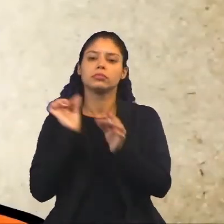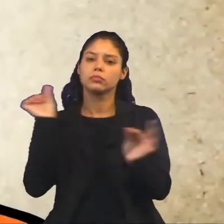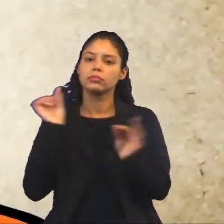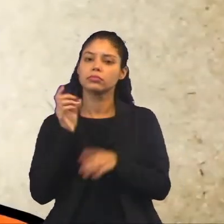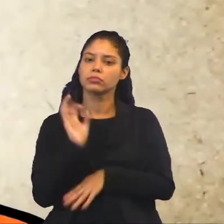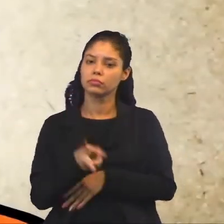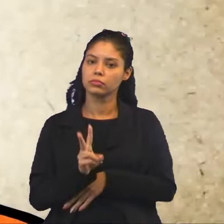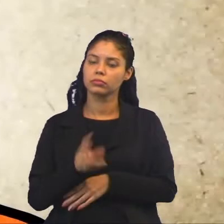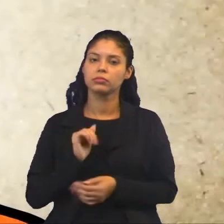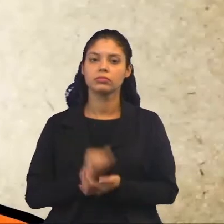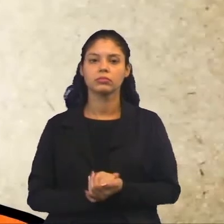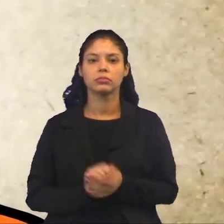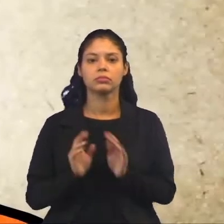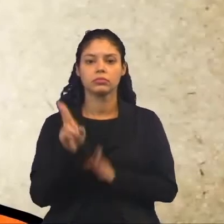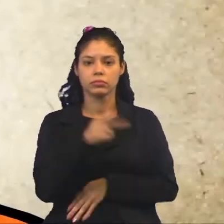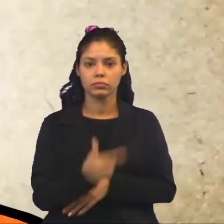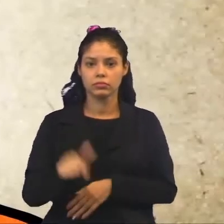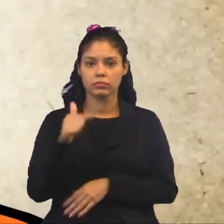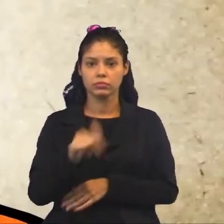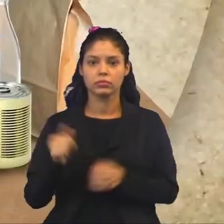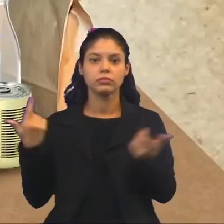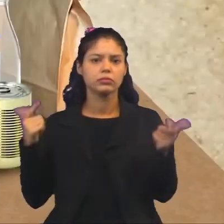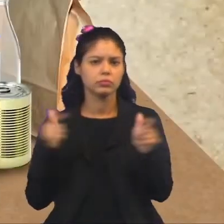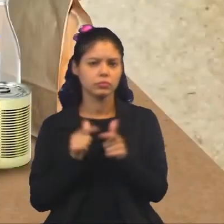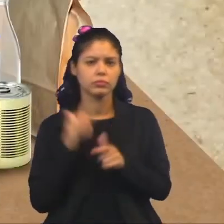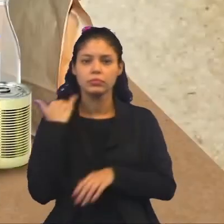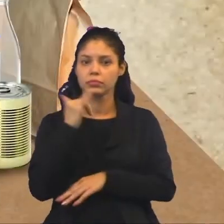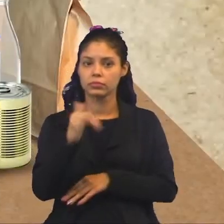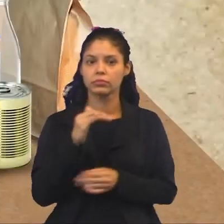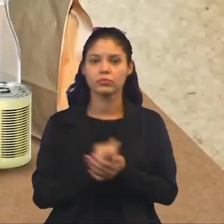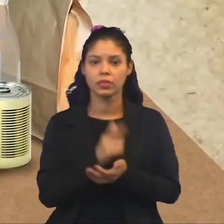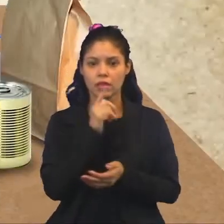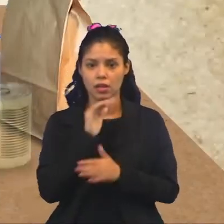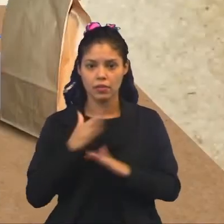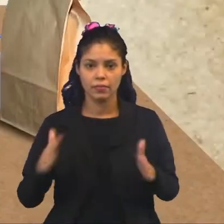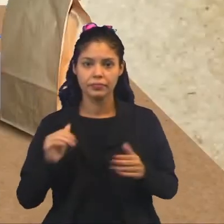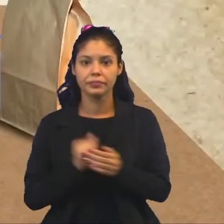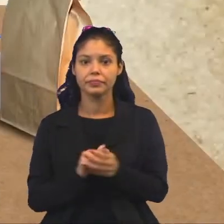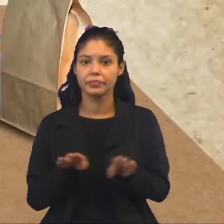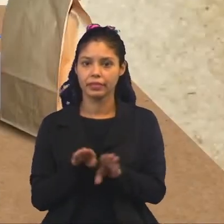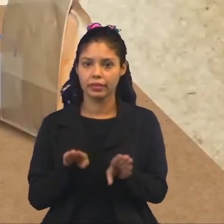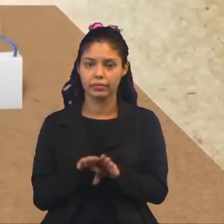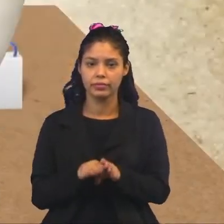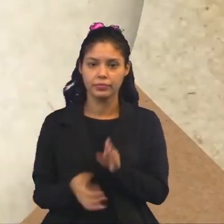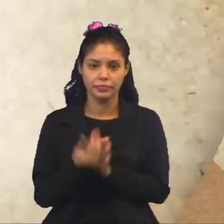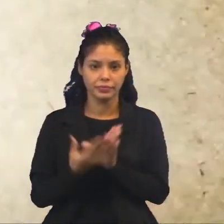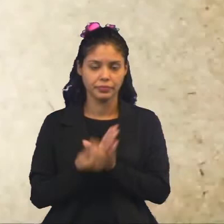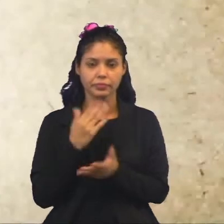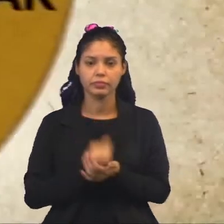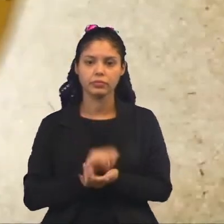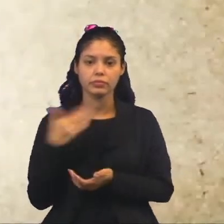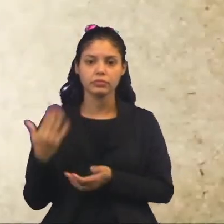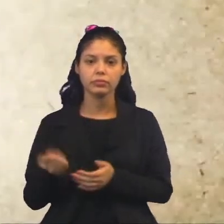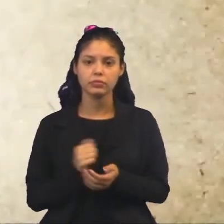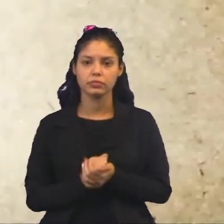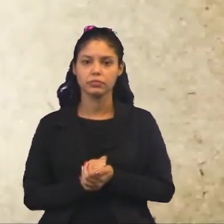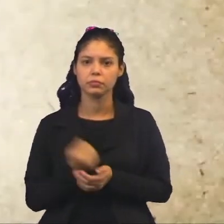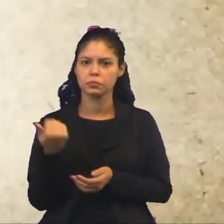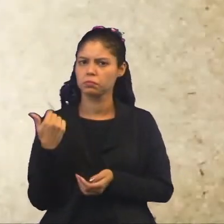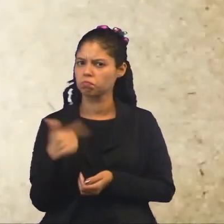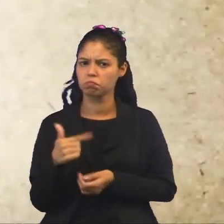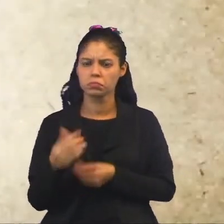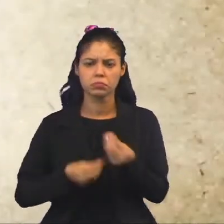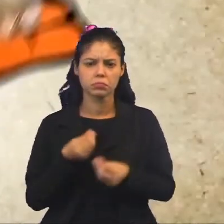e reutilizáveis, você vai reduzir o consumo de energia, de água e a quantidade de resíduos gerada. E quando o produto não servir